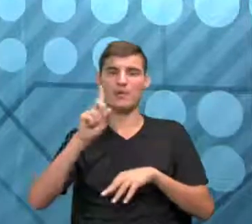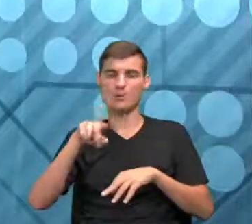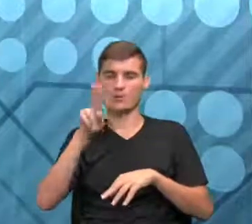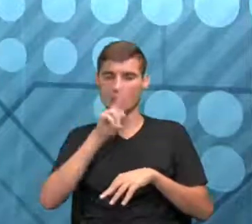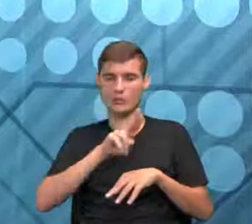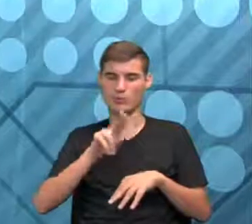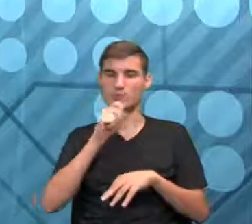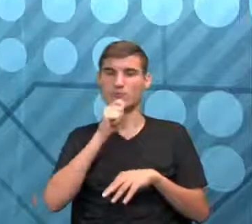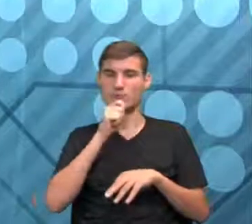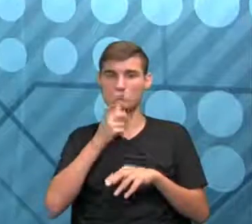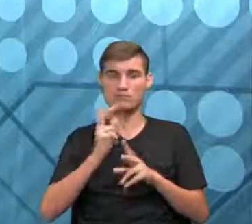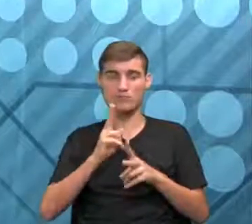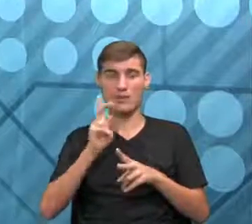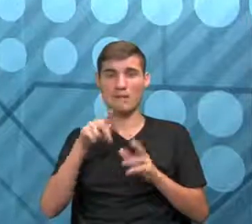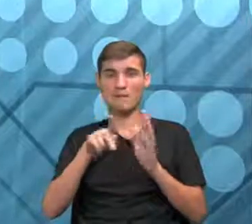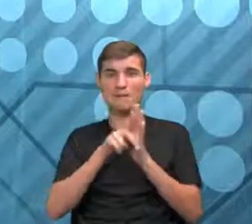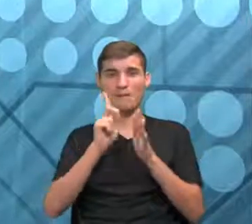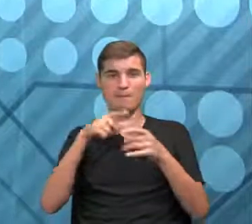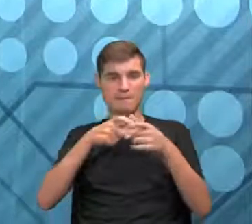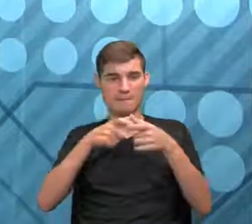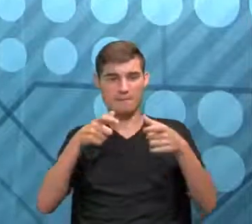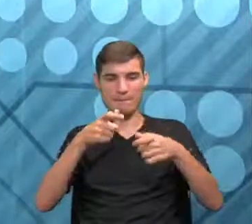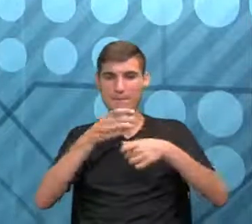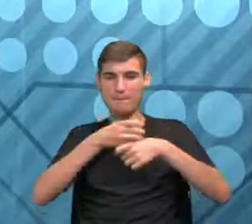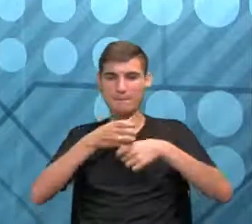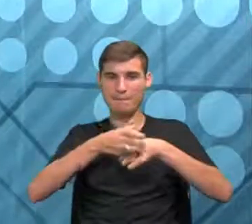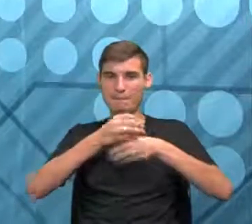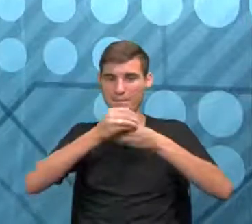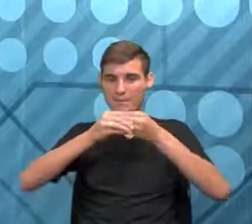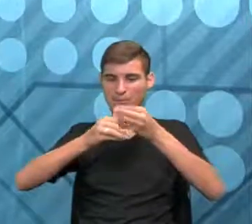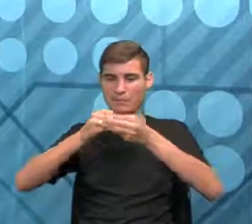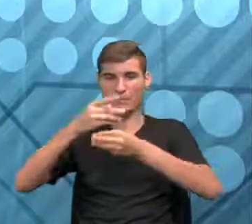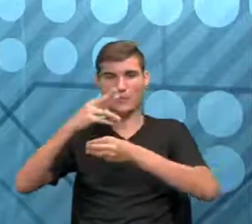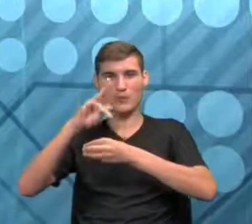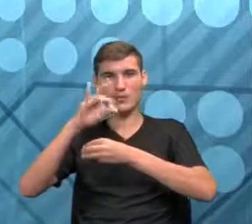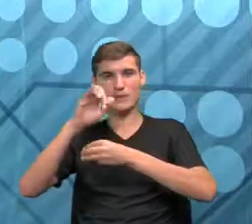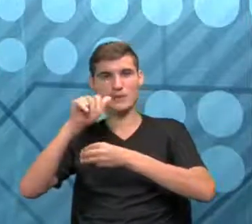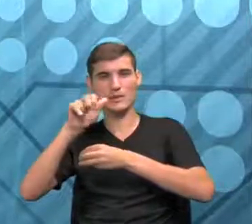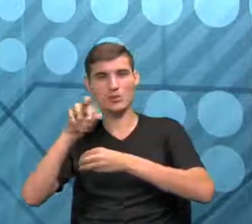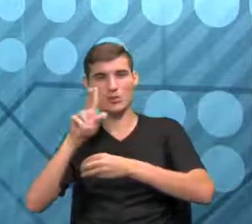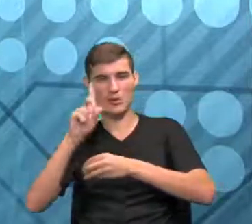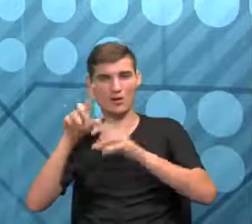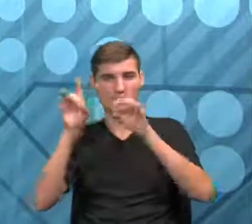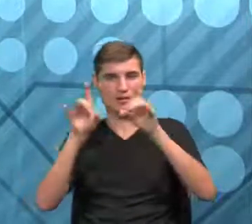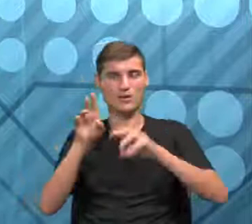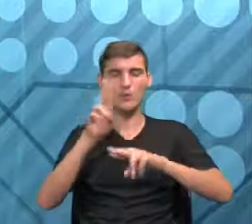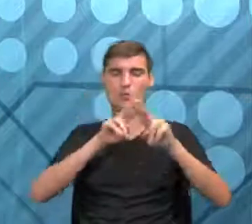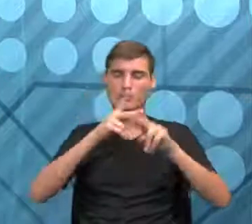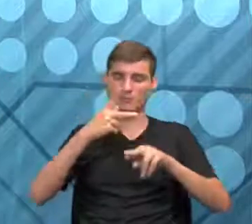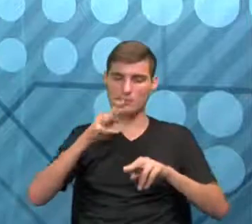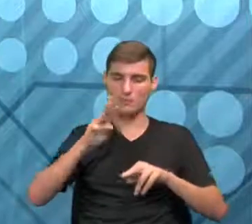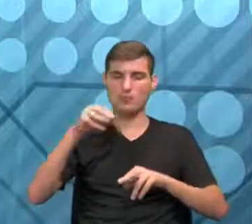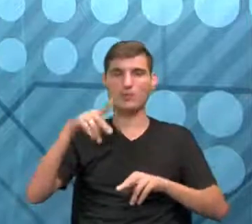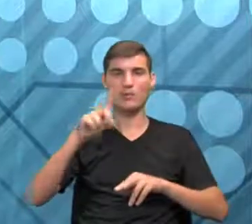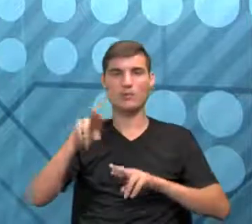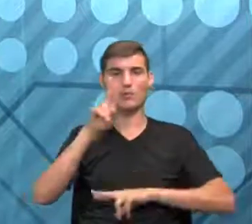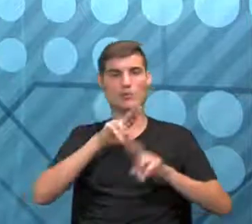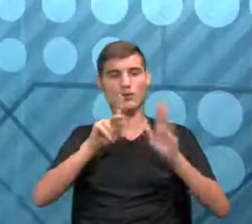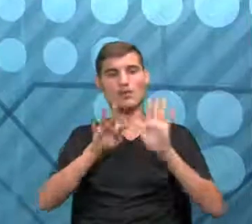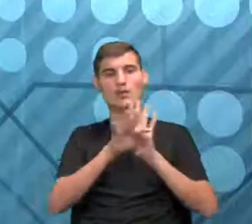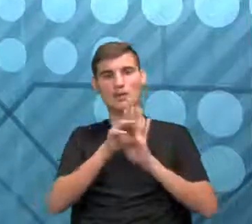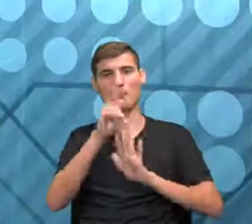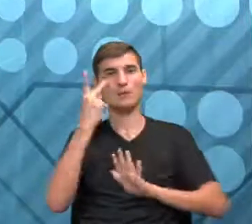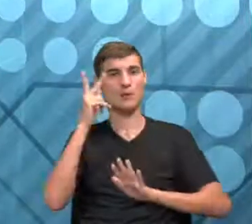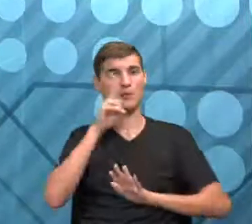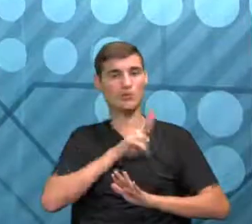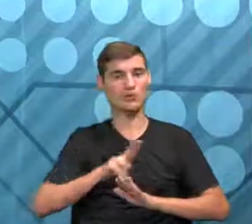utilizada. Quando eu falo de microprocessador, grande parte dos microprocessadores utilizados comercialmente já tem uma técnica para